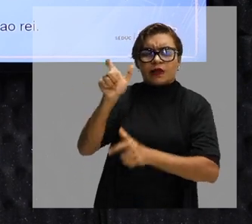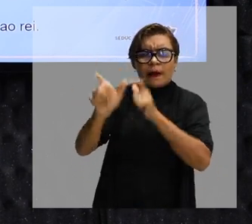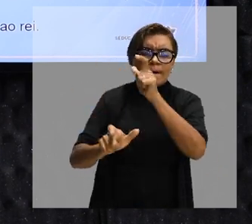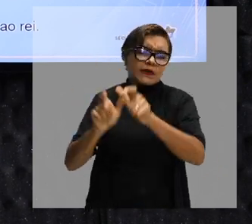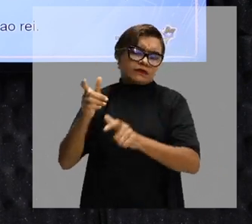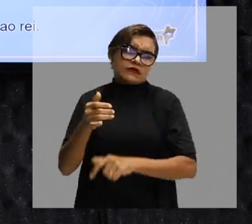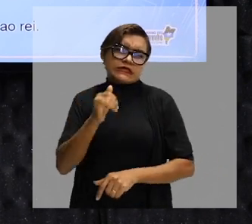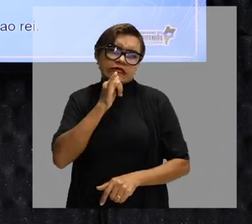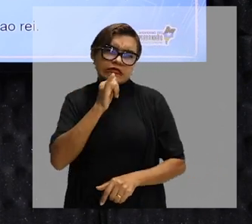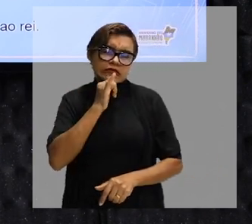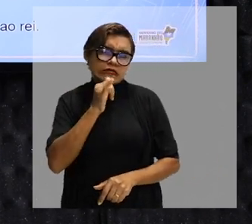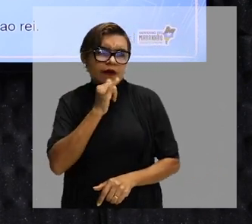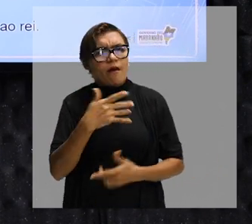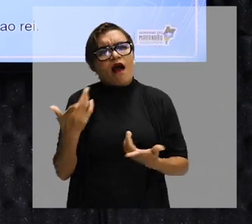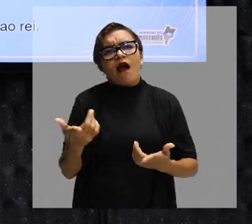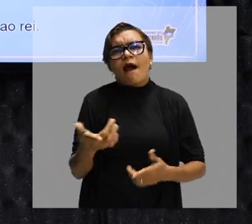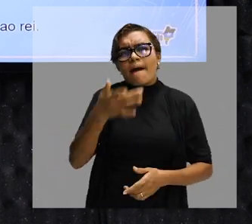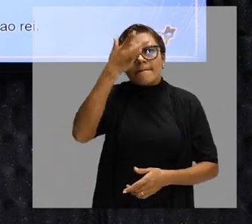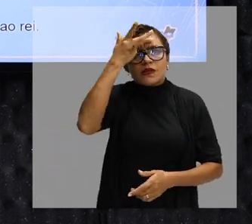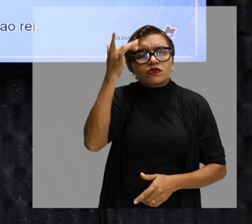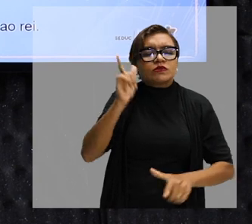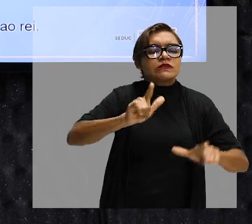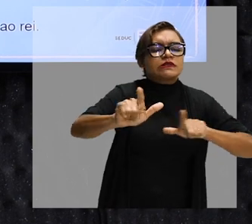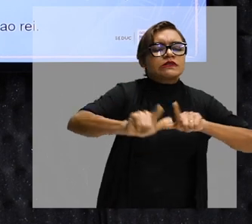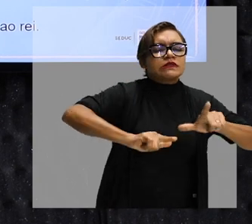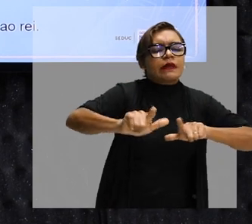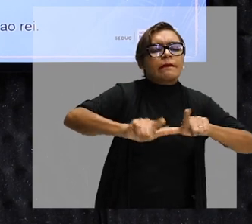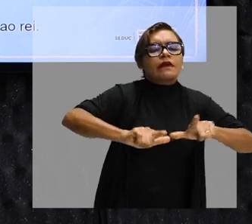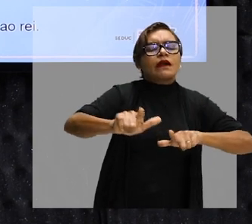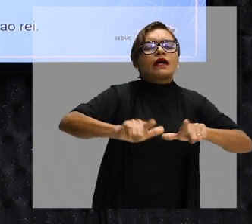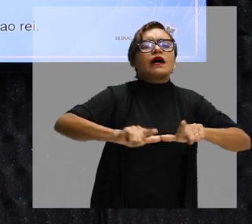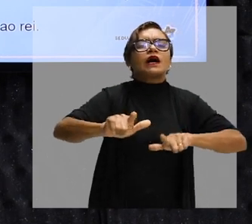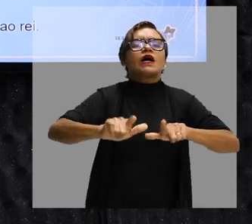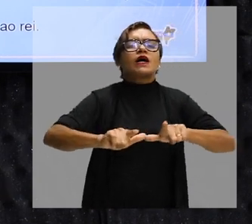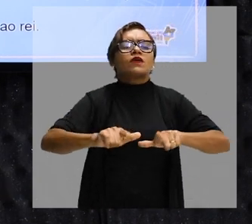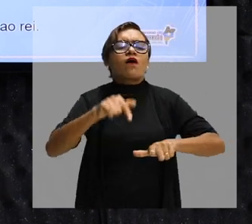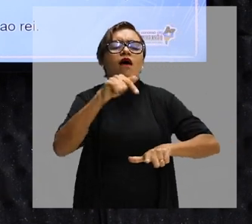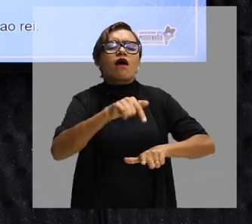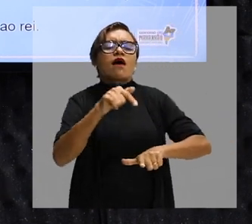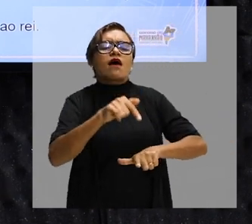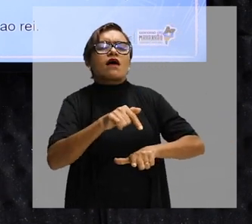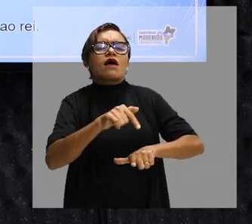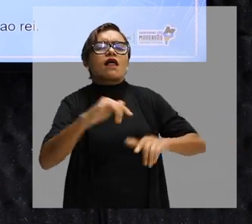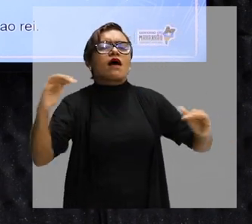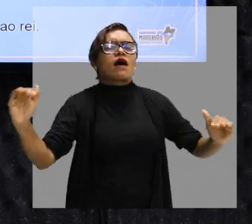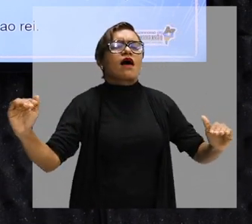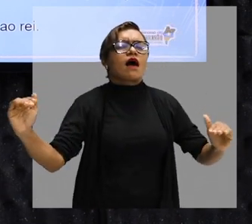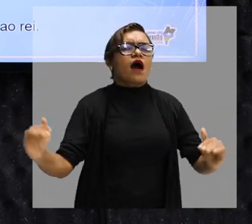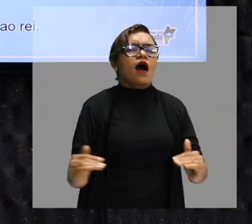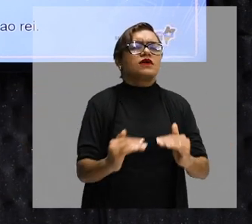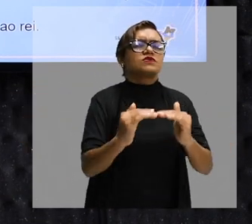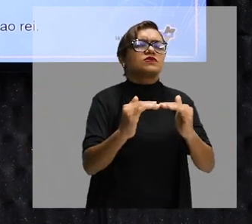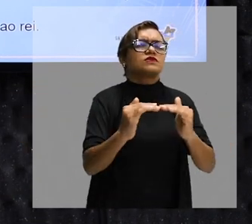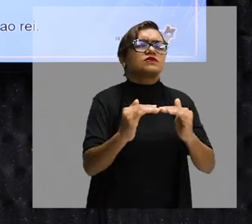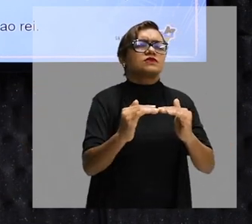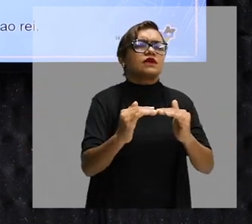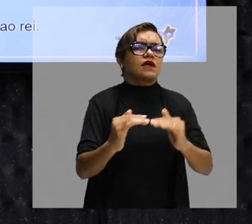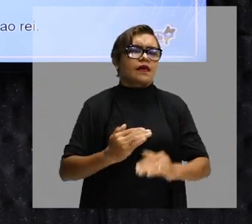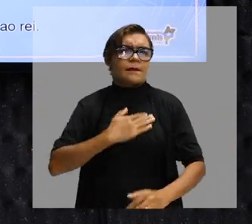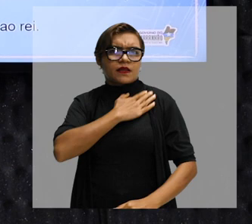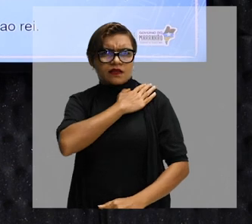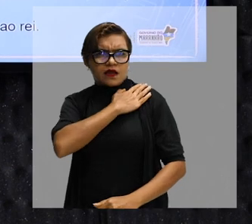gente chama de trabalhador. Então, necessariamente, ele não está associado a priori aos